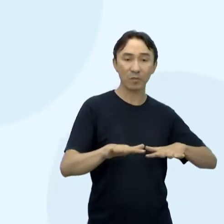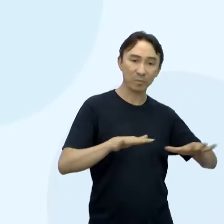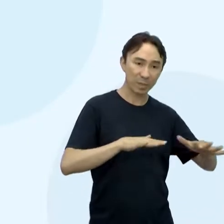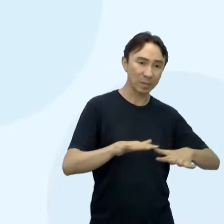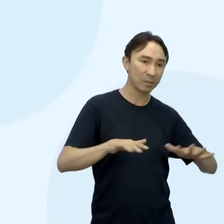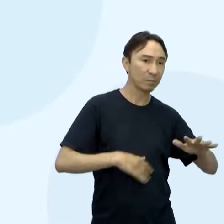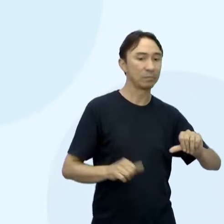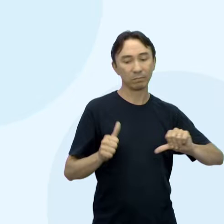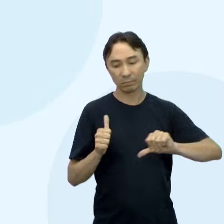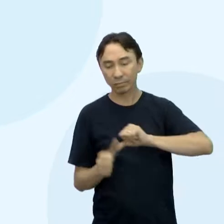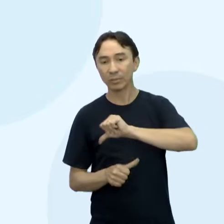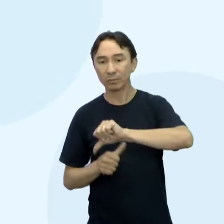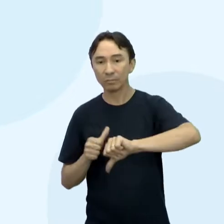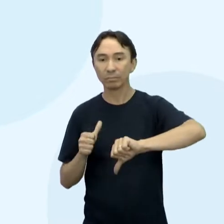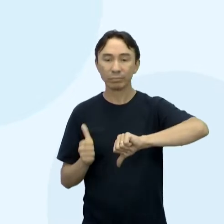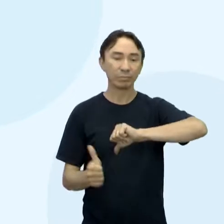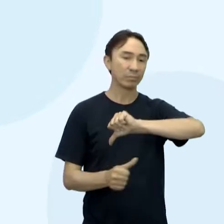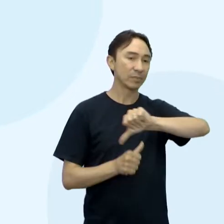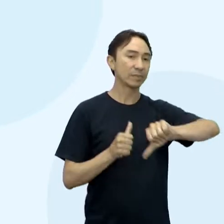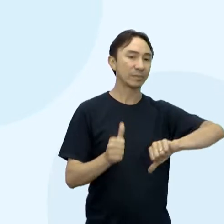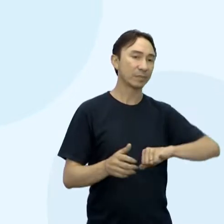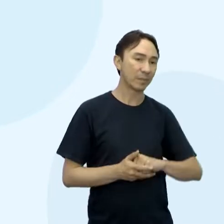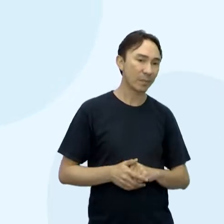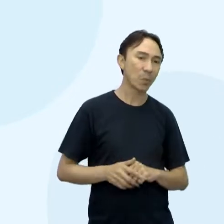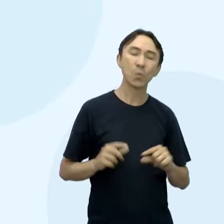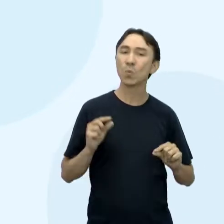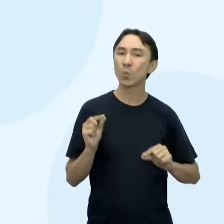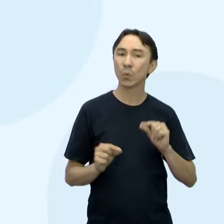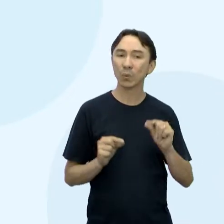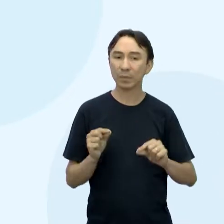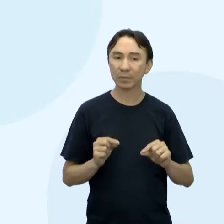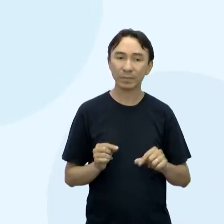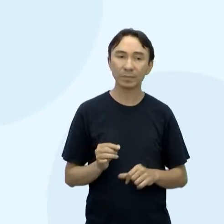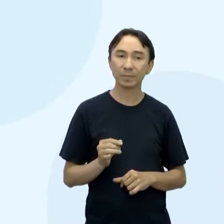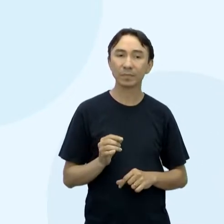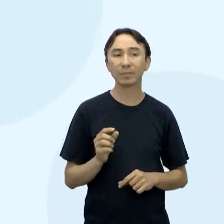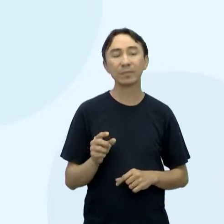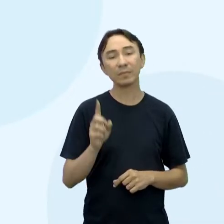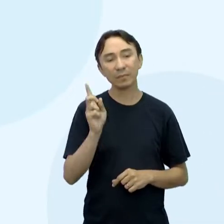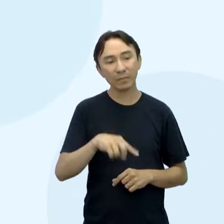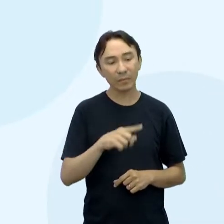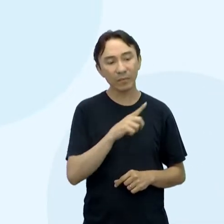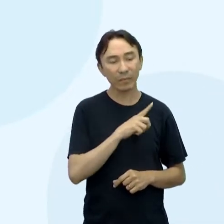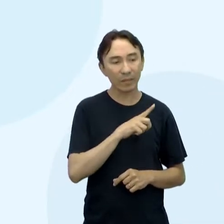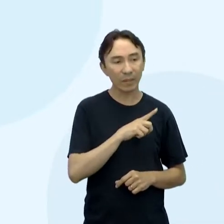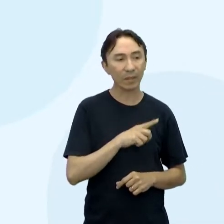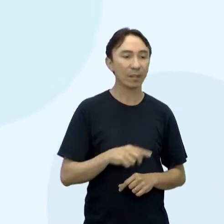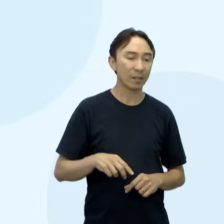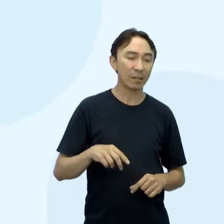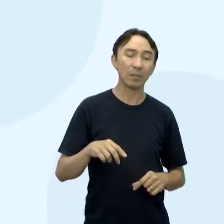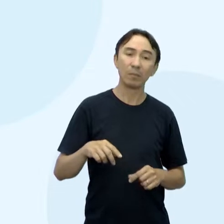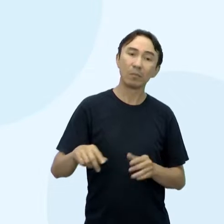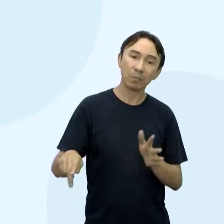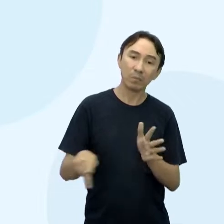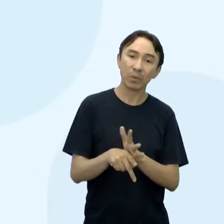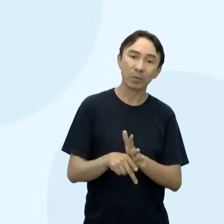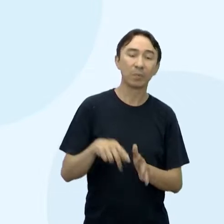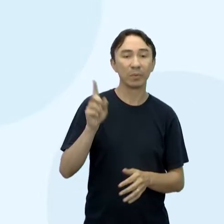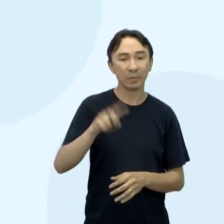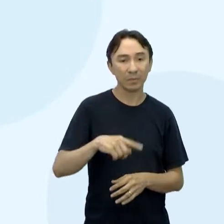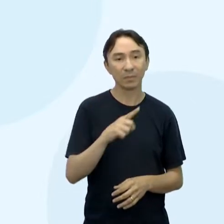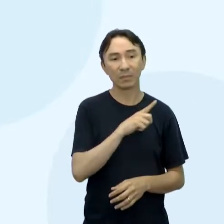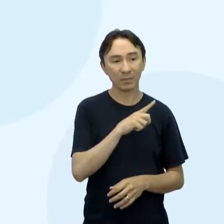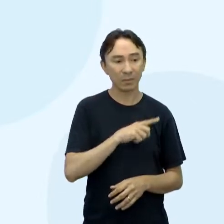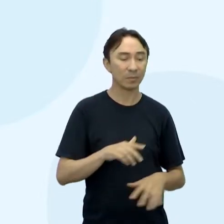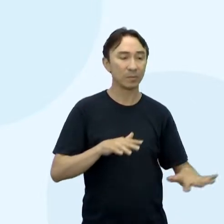oscilatório, Gibalina. Movimento oscilatório, que é o quê? O movimento oscilatório é um caso especial do movimento